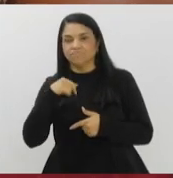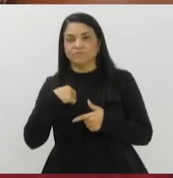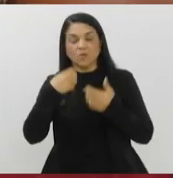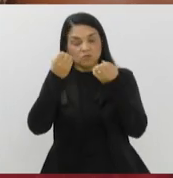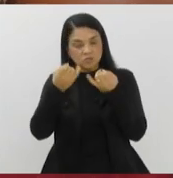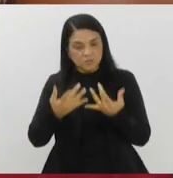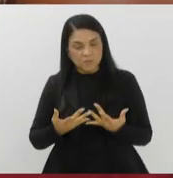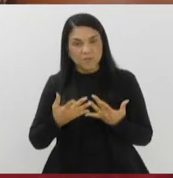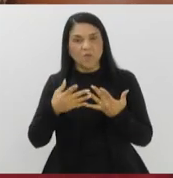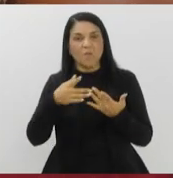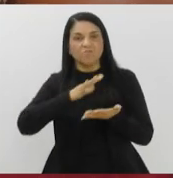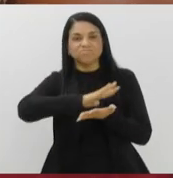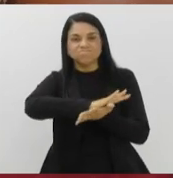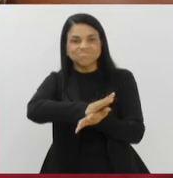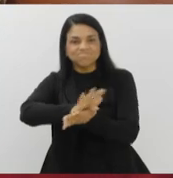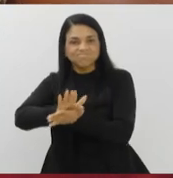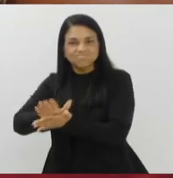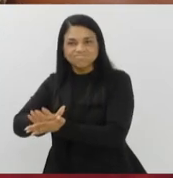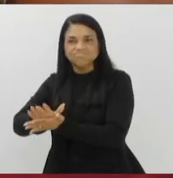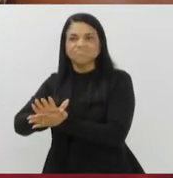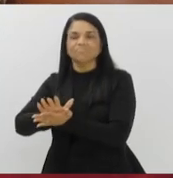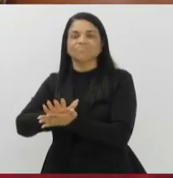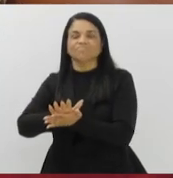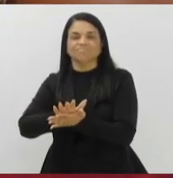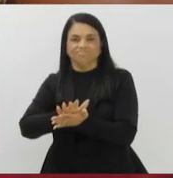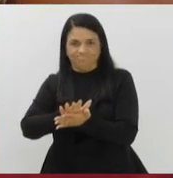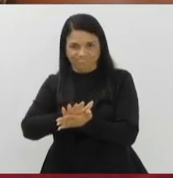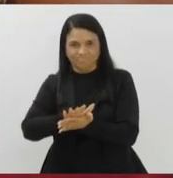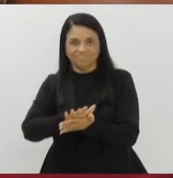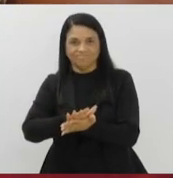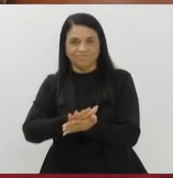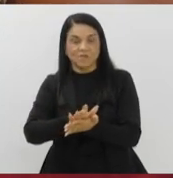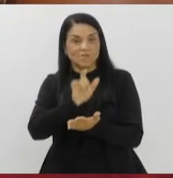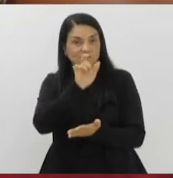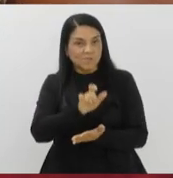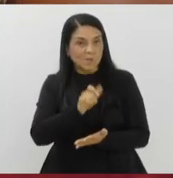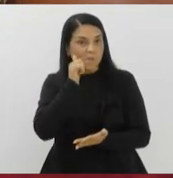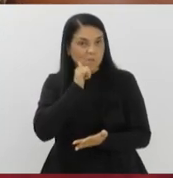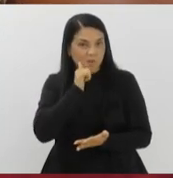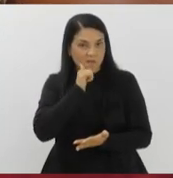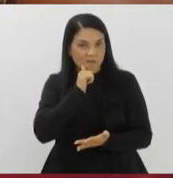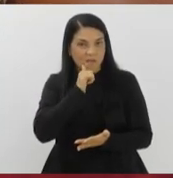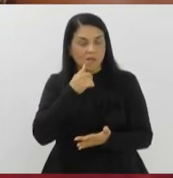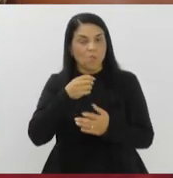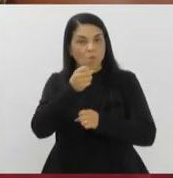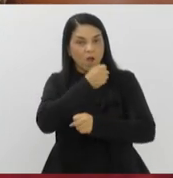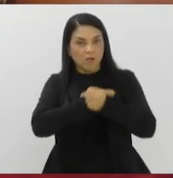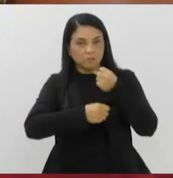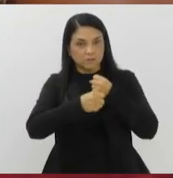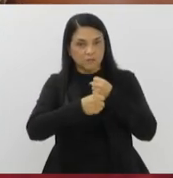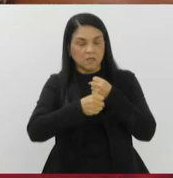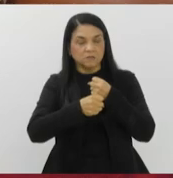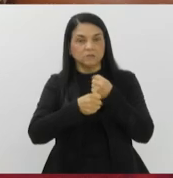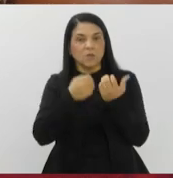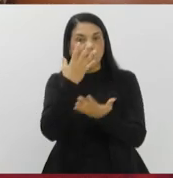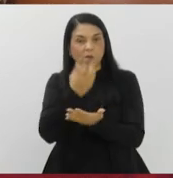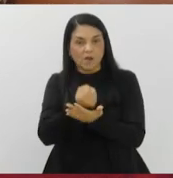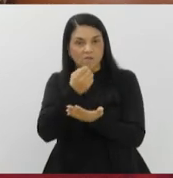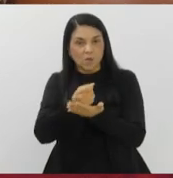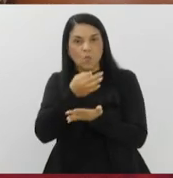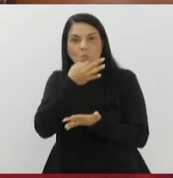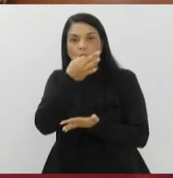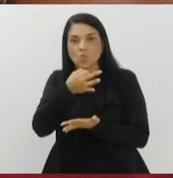tem sobre trabalhar e ser pescador artesanal. Ano passado eu gravei aqui um áudio para vocês,